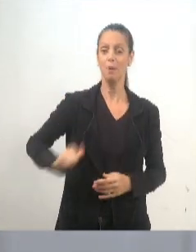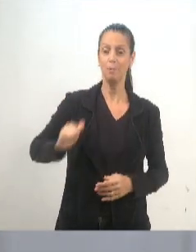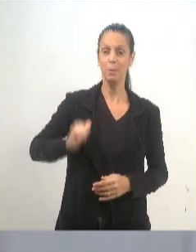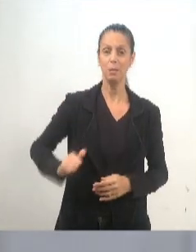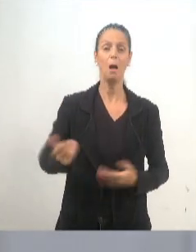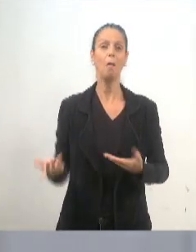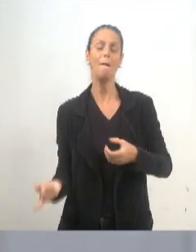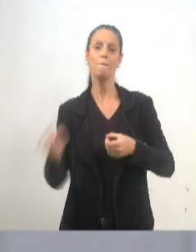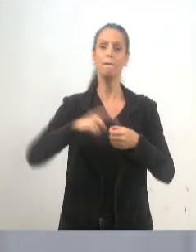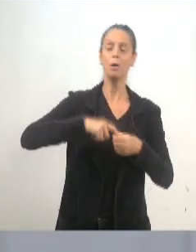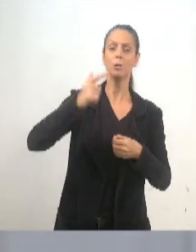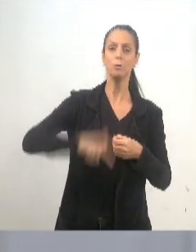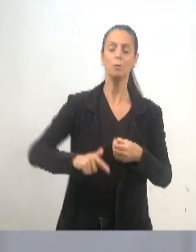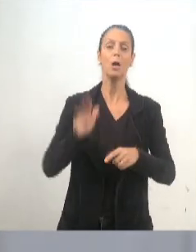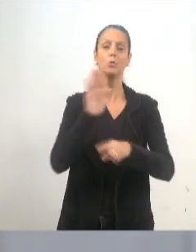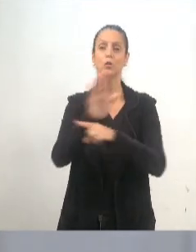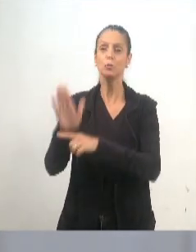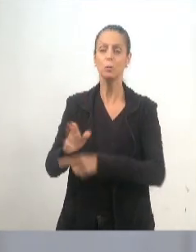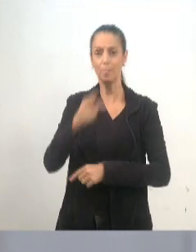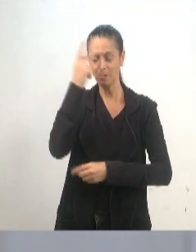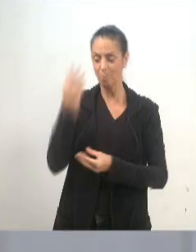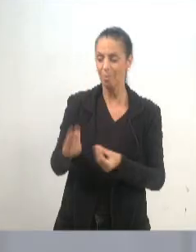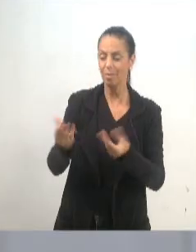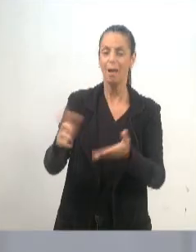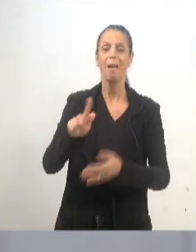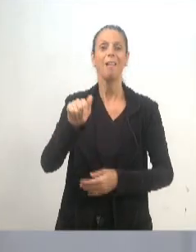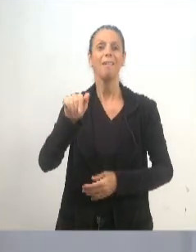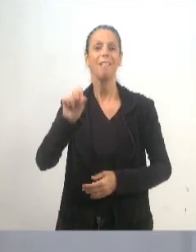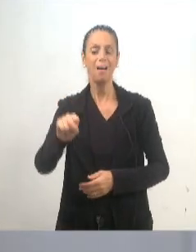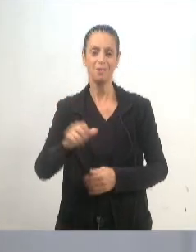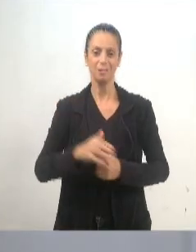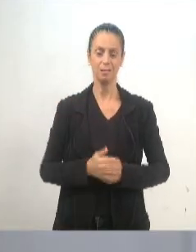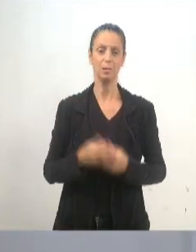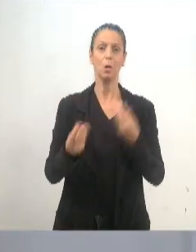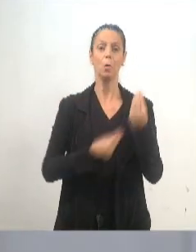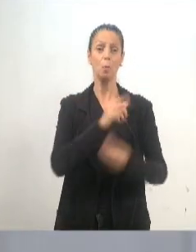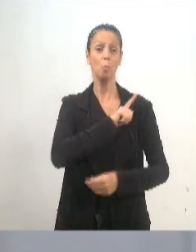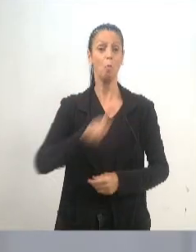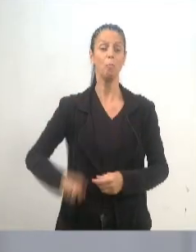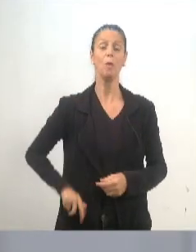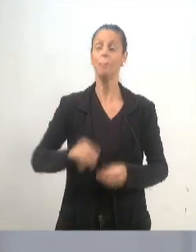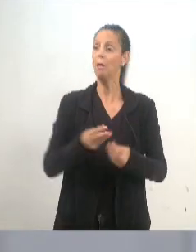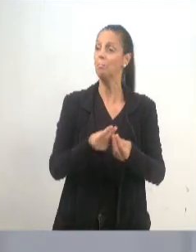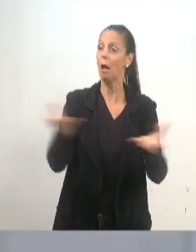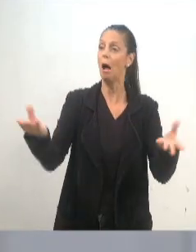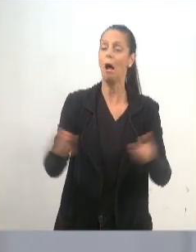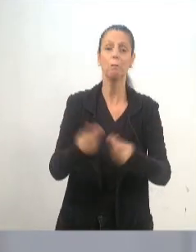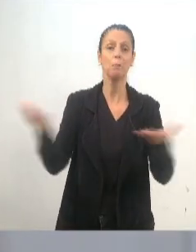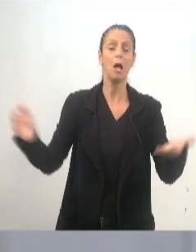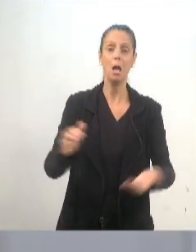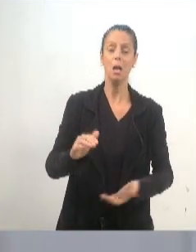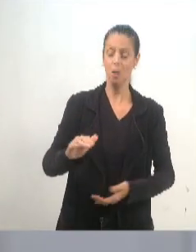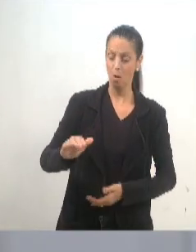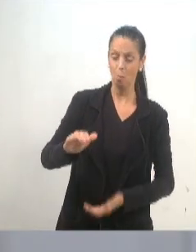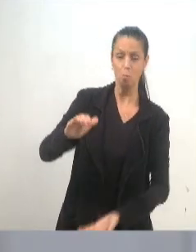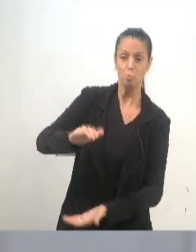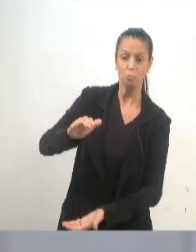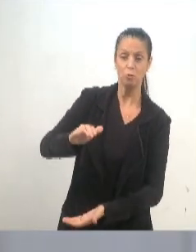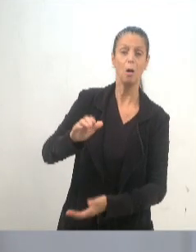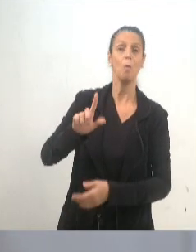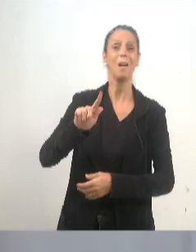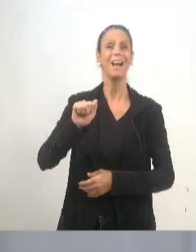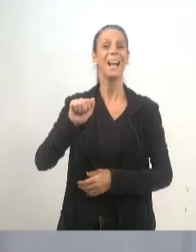Não, volta. É uma insanidade pensar que agora o governo vai começar a distribuir botijão de gás. Para que serve Bolsa Família,